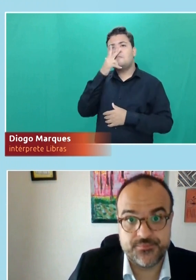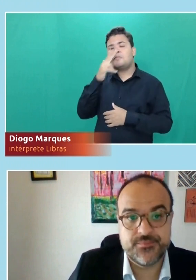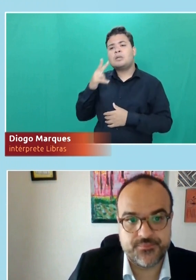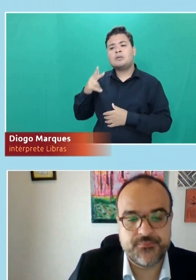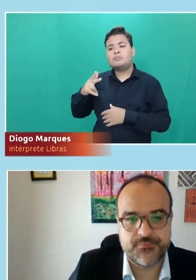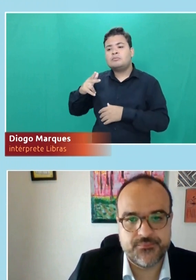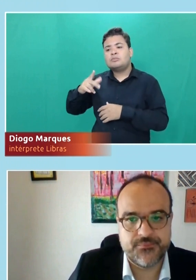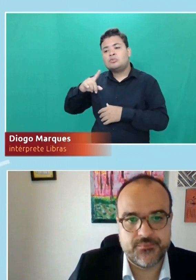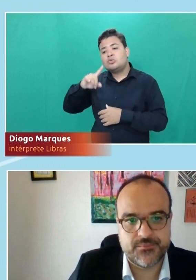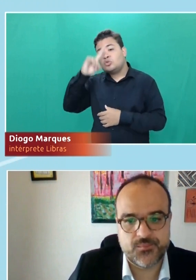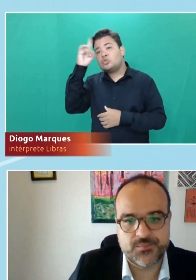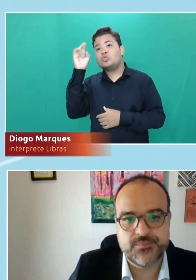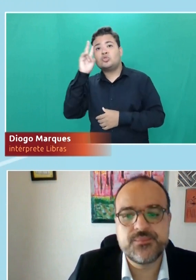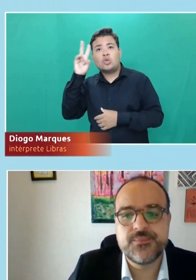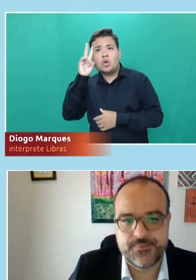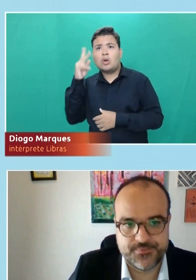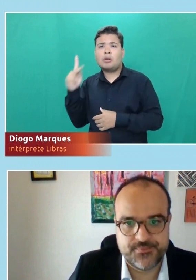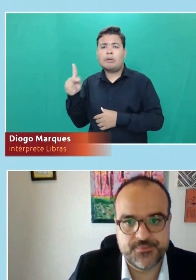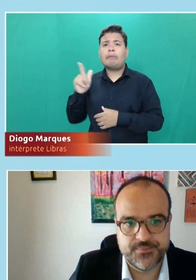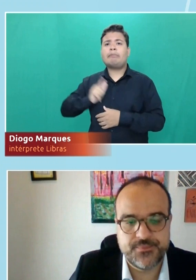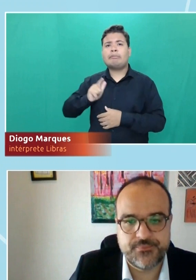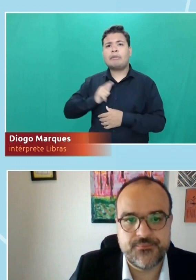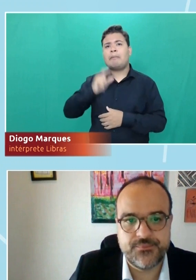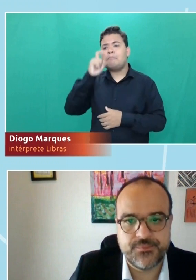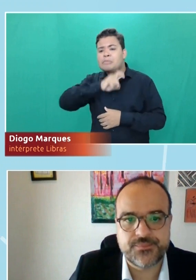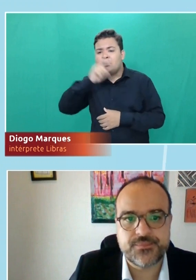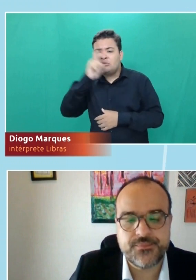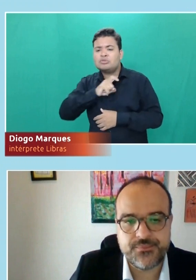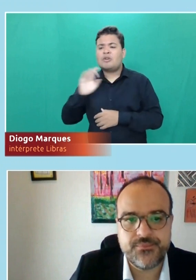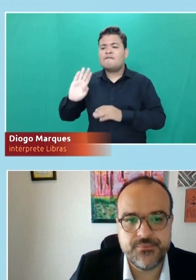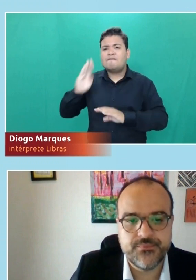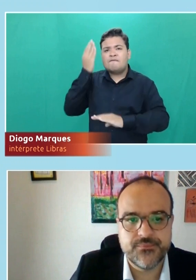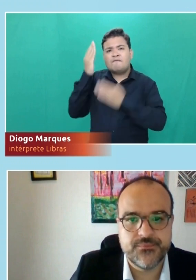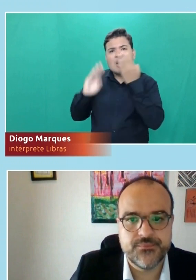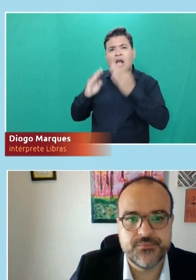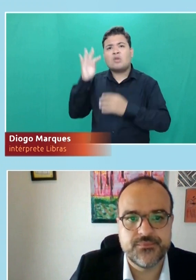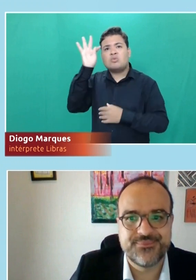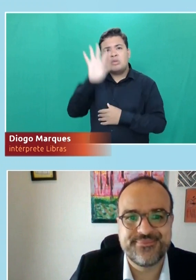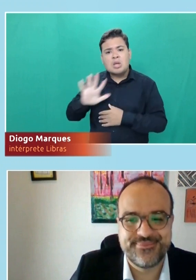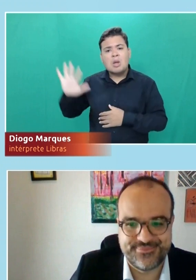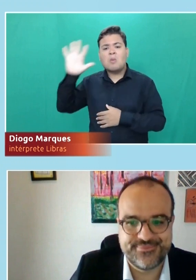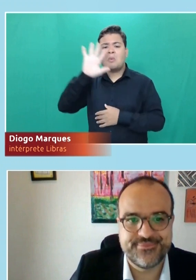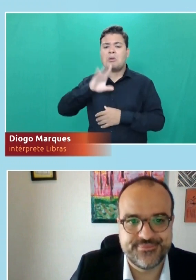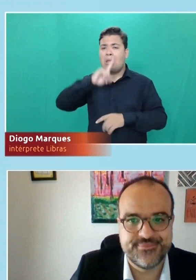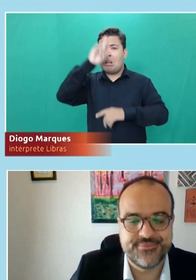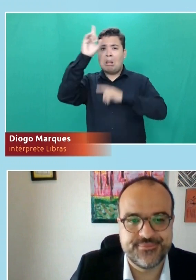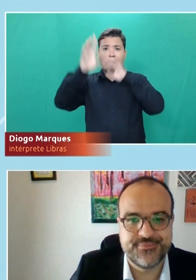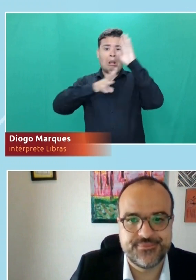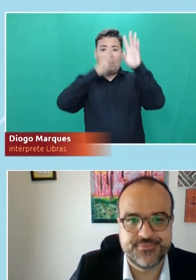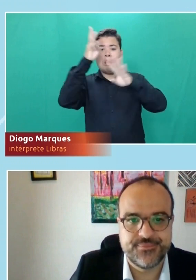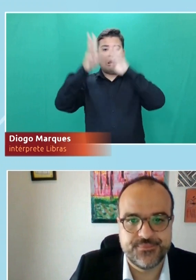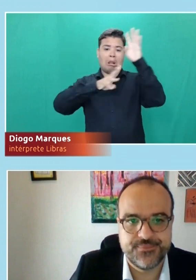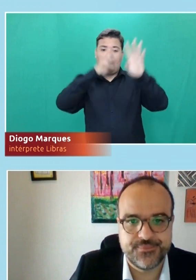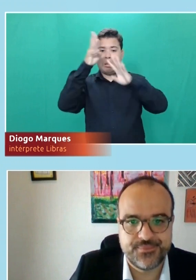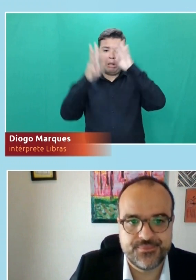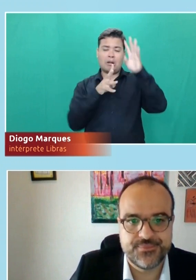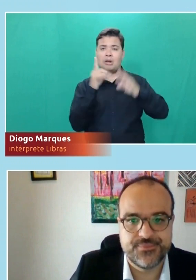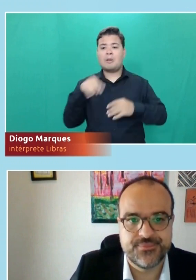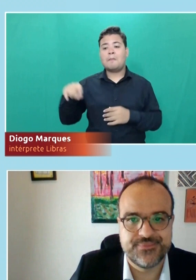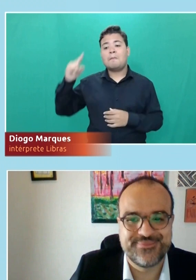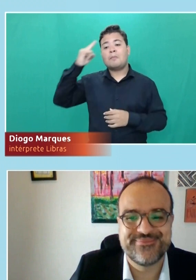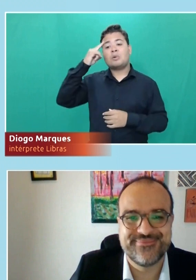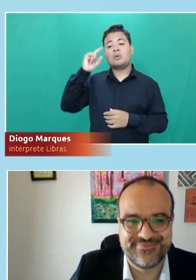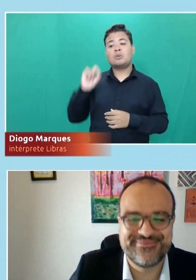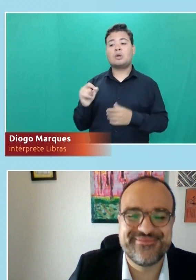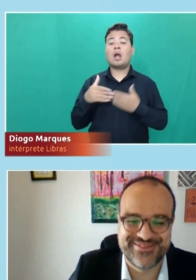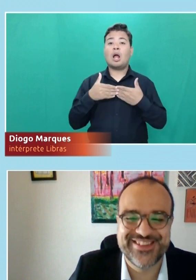por informações falsas, teorias da conspiração. O que a gente vê na porta dos quartéis é sempre a ideia de que em